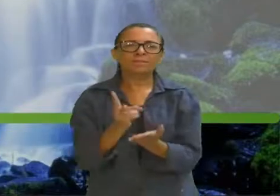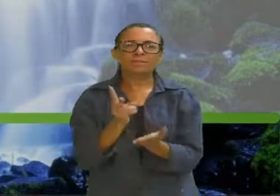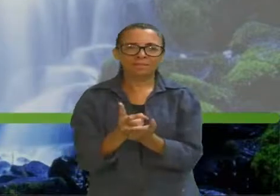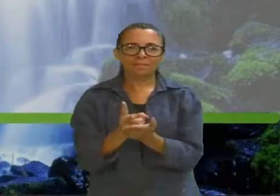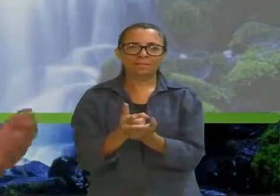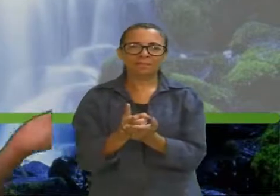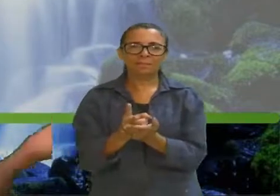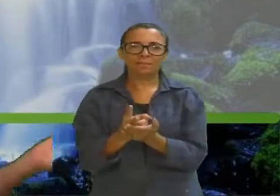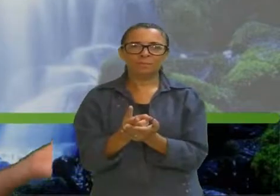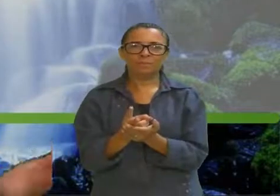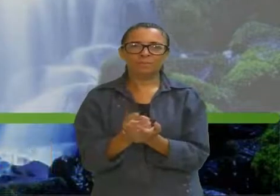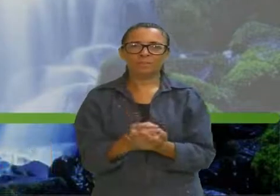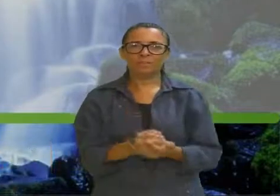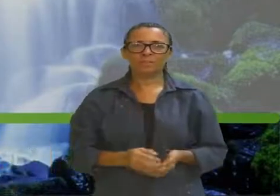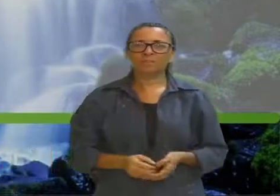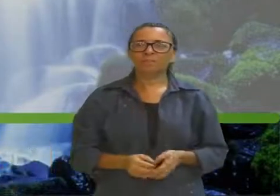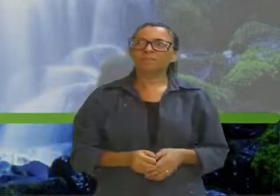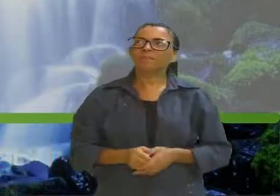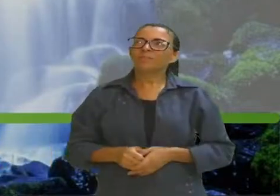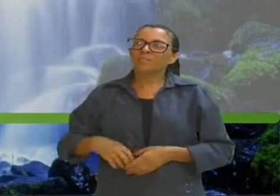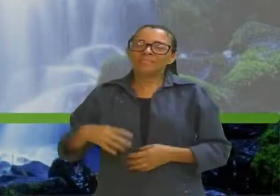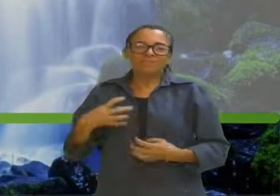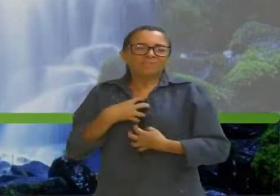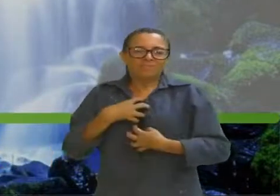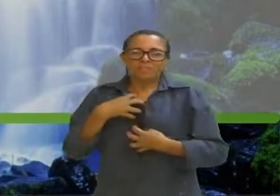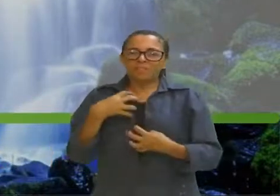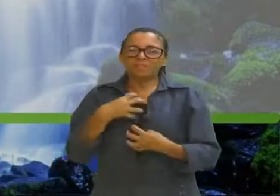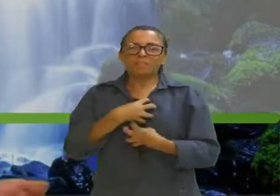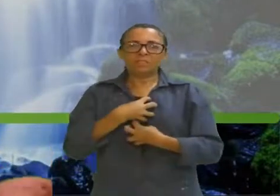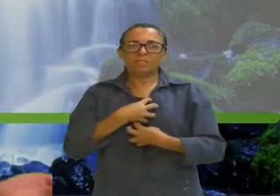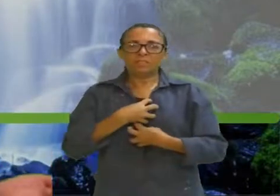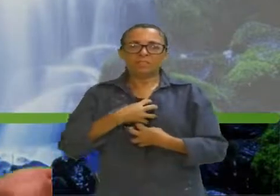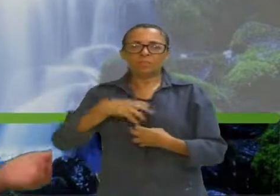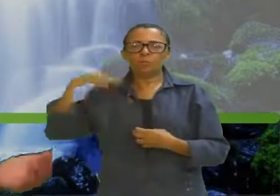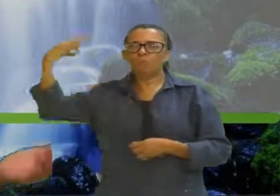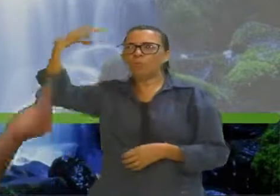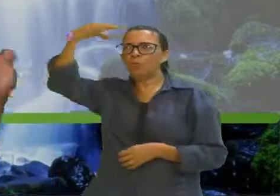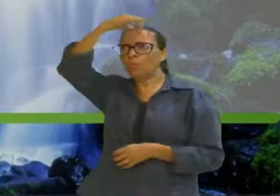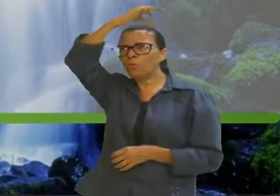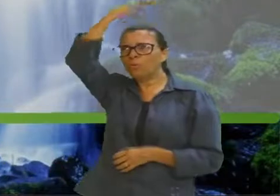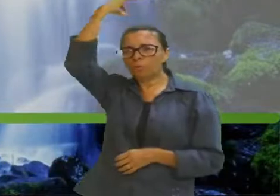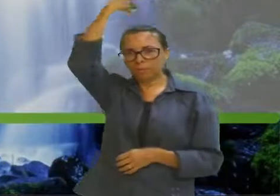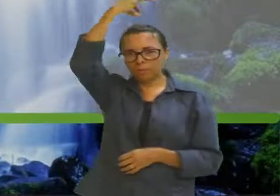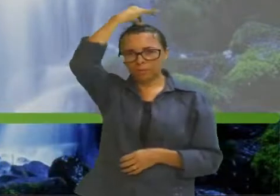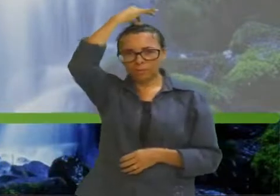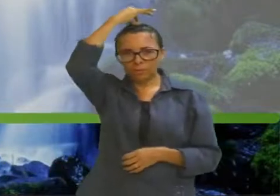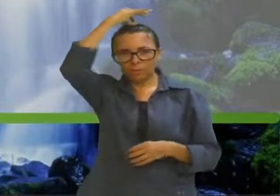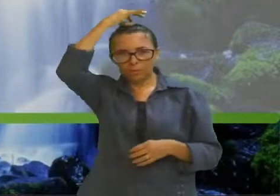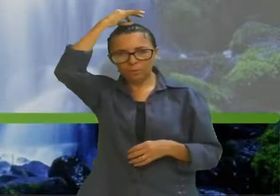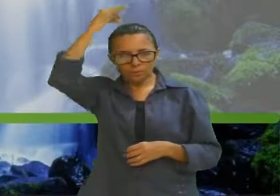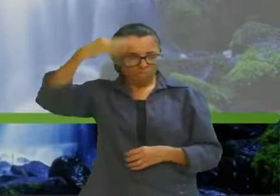Jesus. Nós precisamos de Jesus para realizar as obras dele em nós.